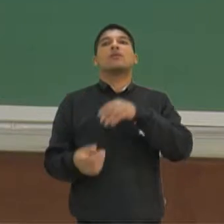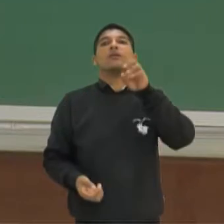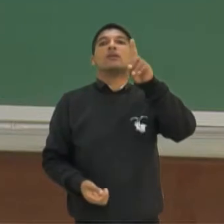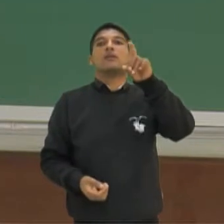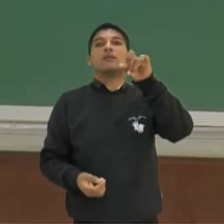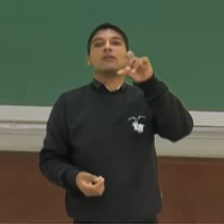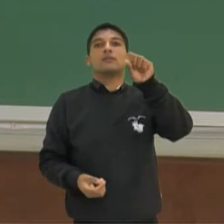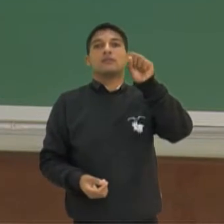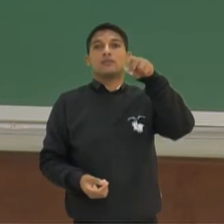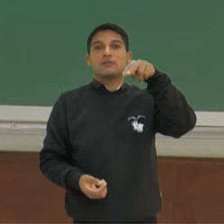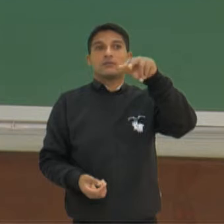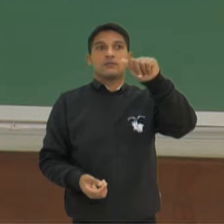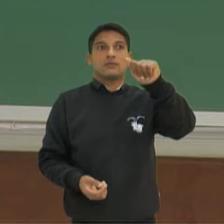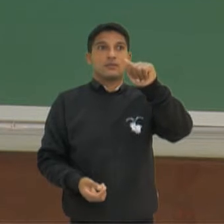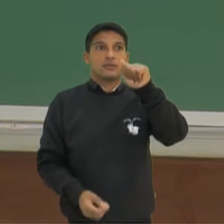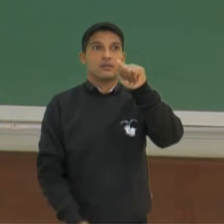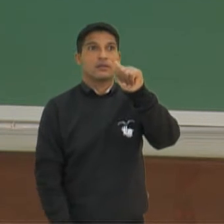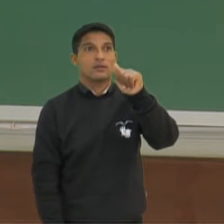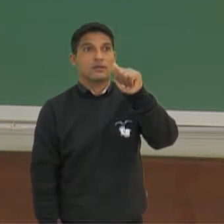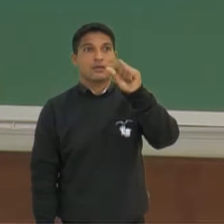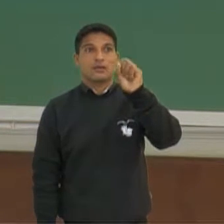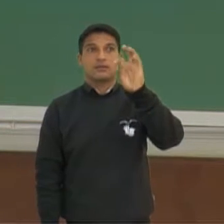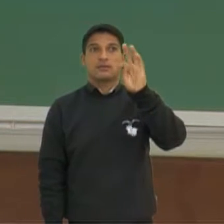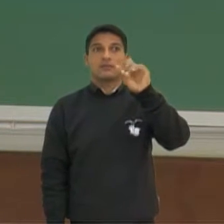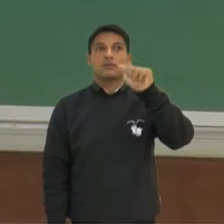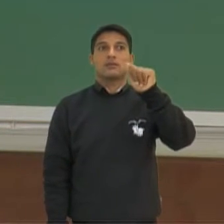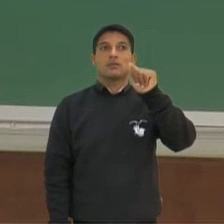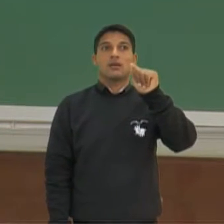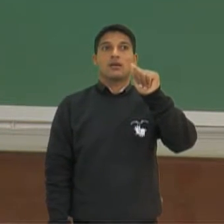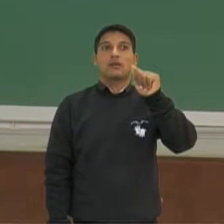entre os anos de 749 a